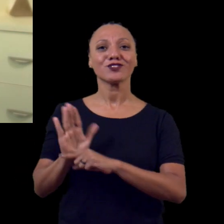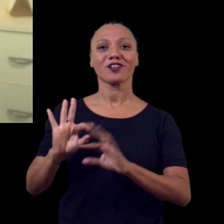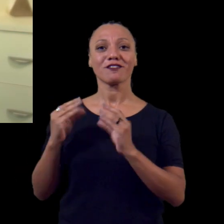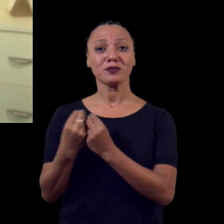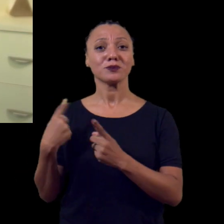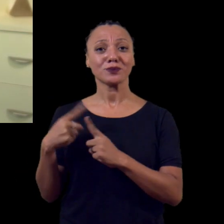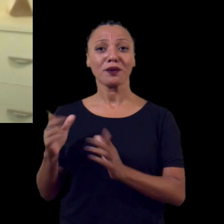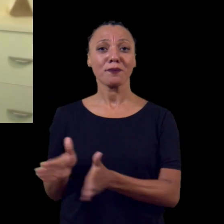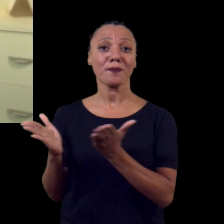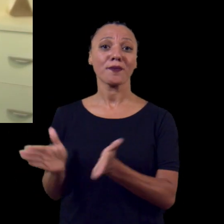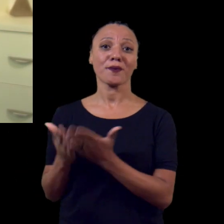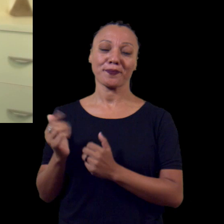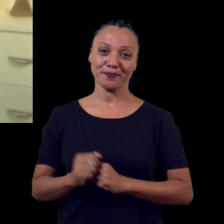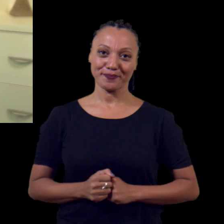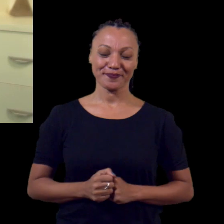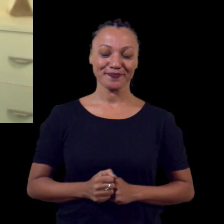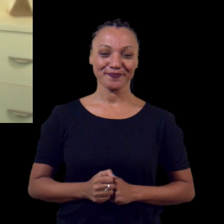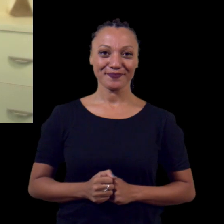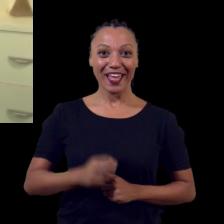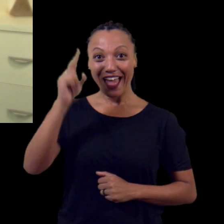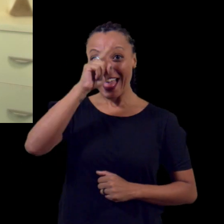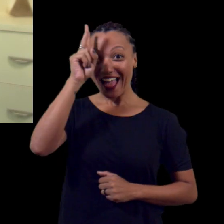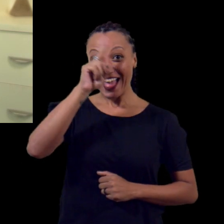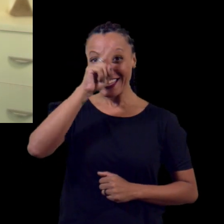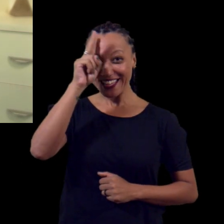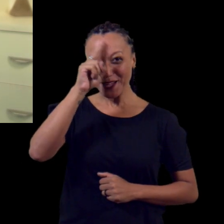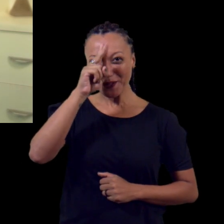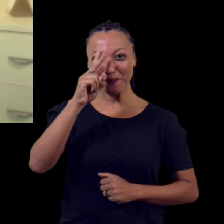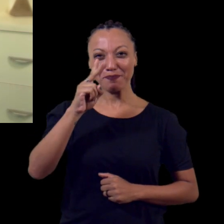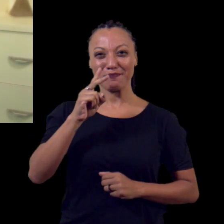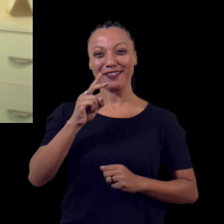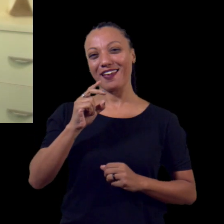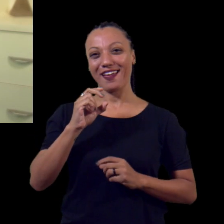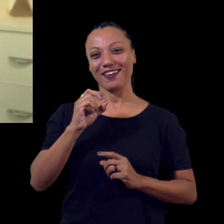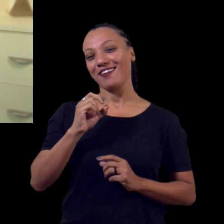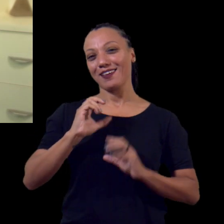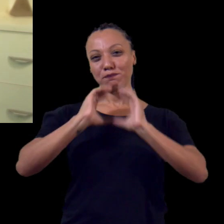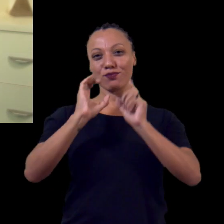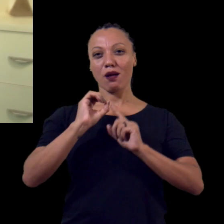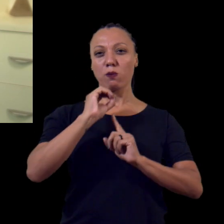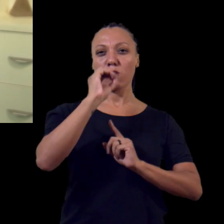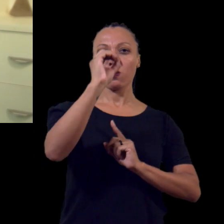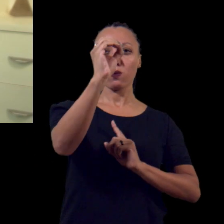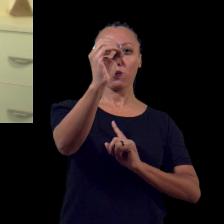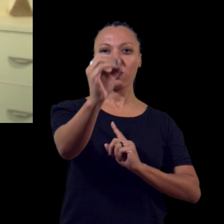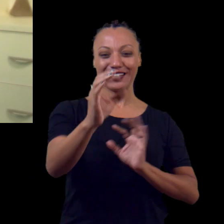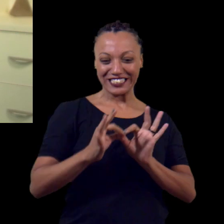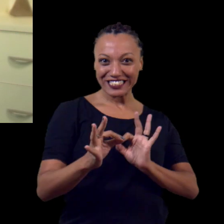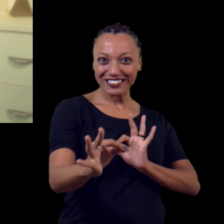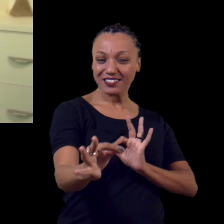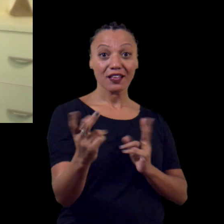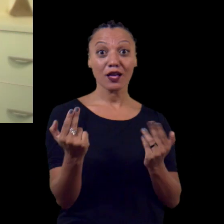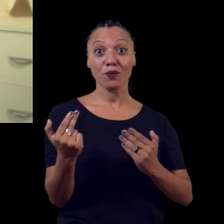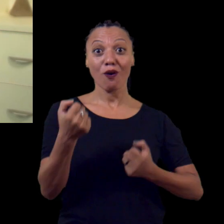é exatamente a mesma trajetória do carro. A que distância o carro vem, qual a velocidade que ele